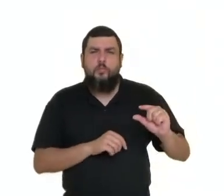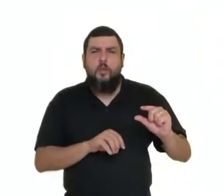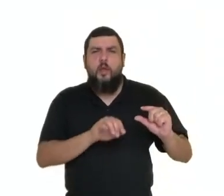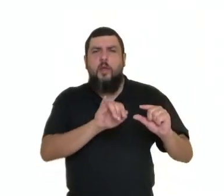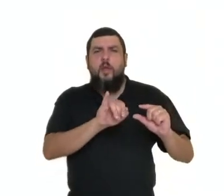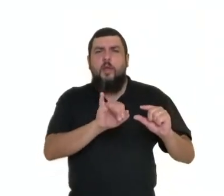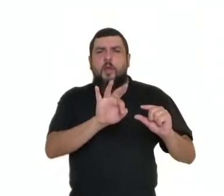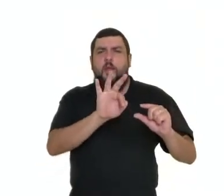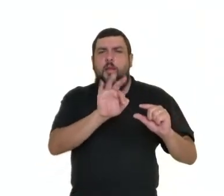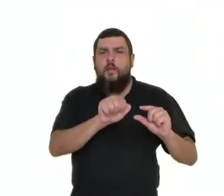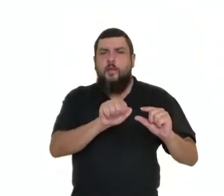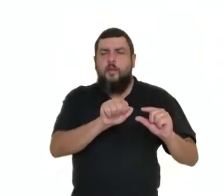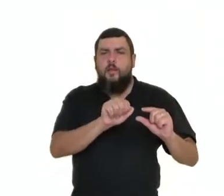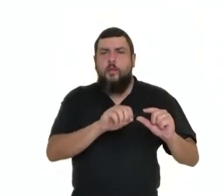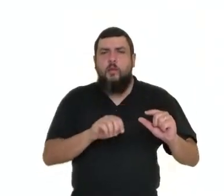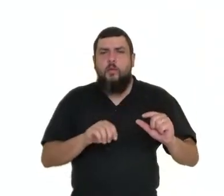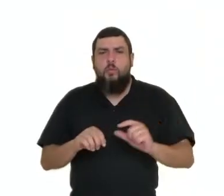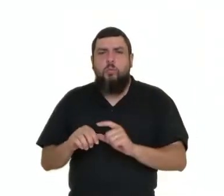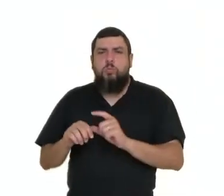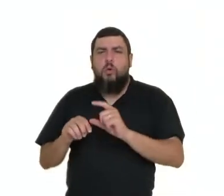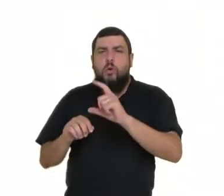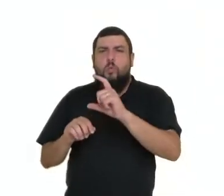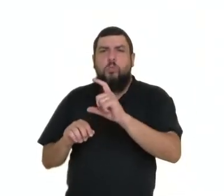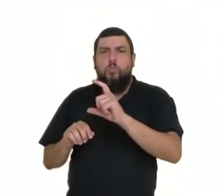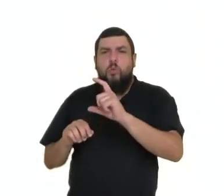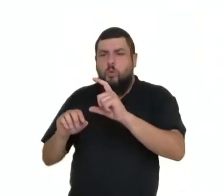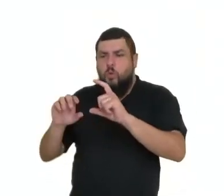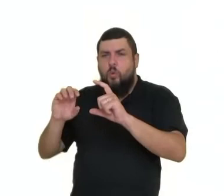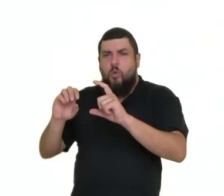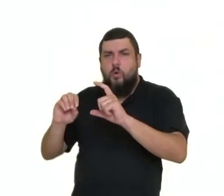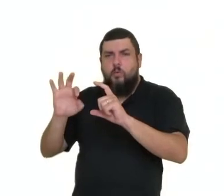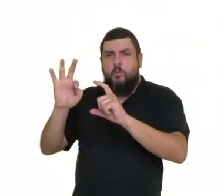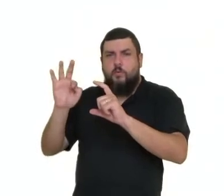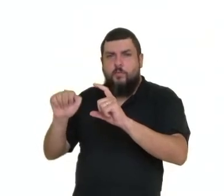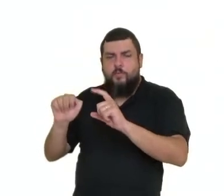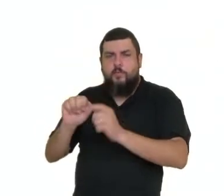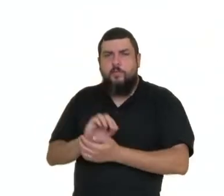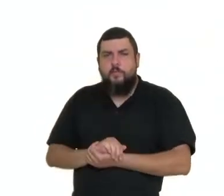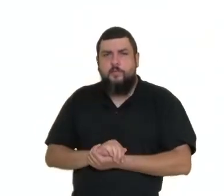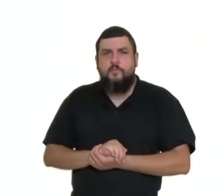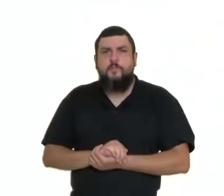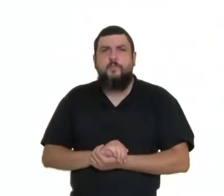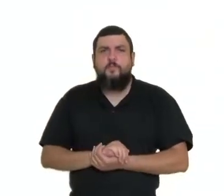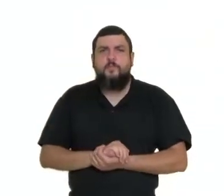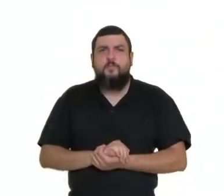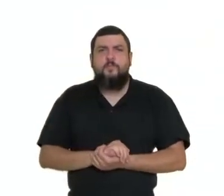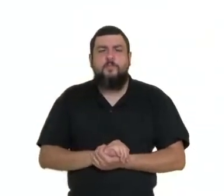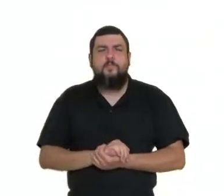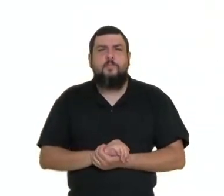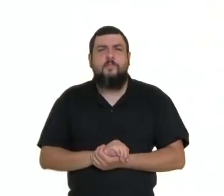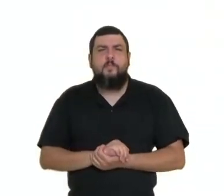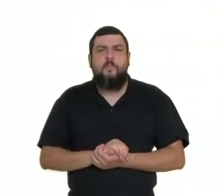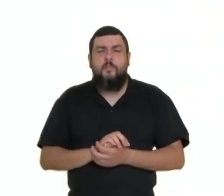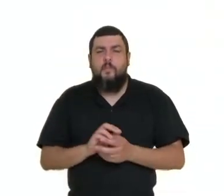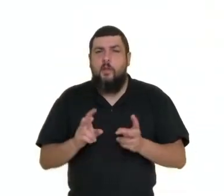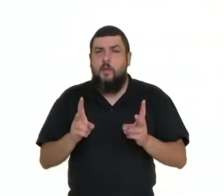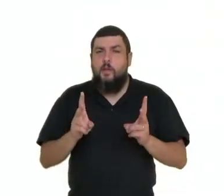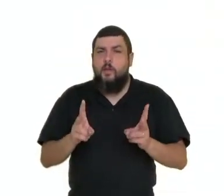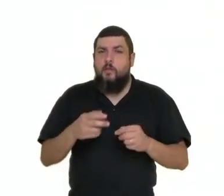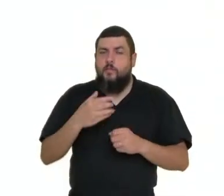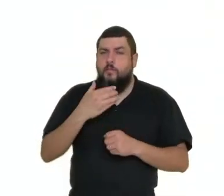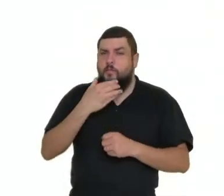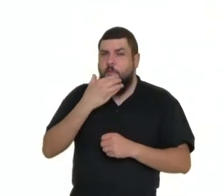E esse ota, tá? Para o aumentativo. La misma fruta, pero em